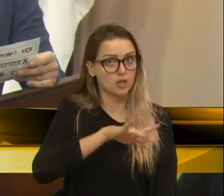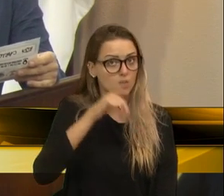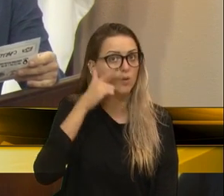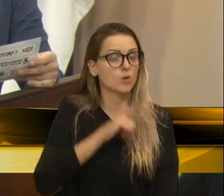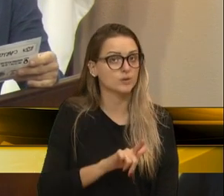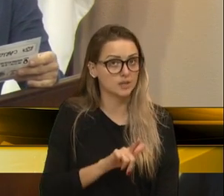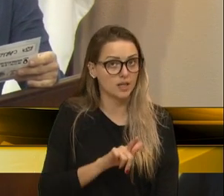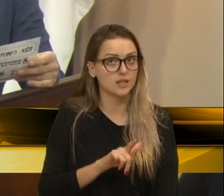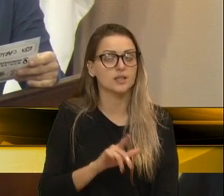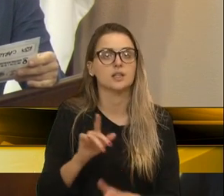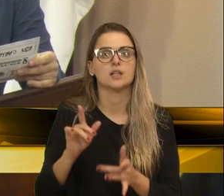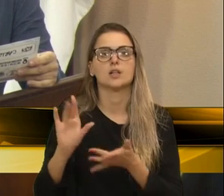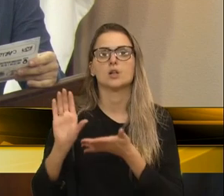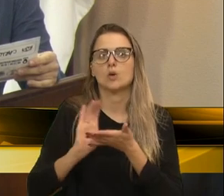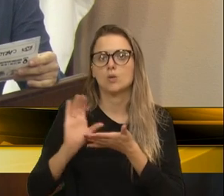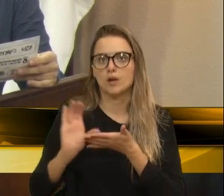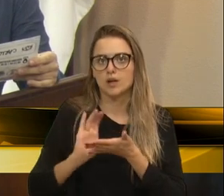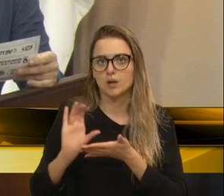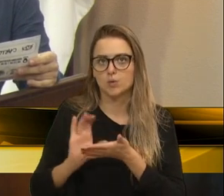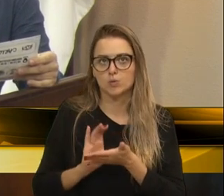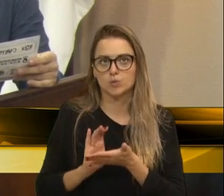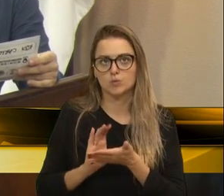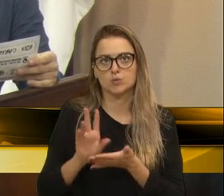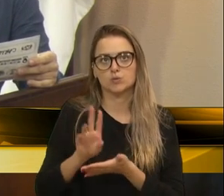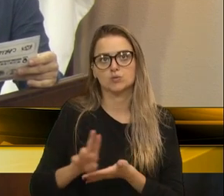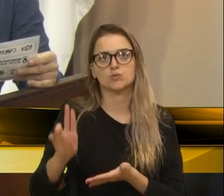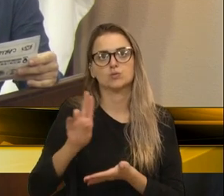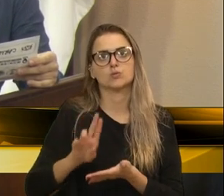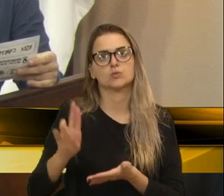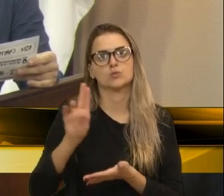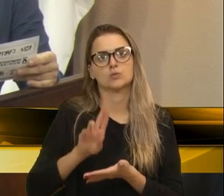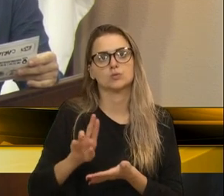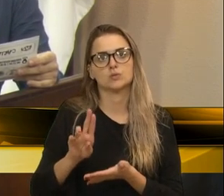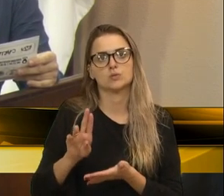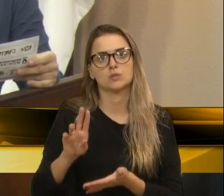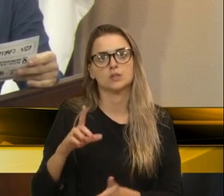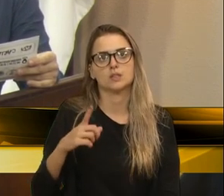livres e o recurso, né, terá